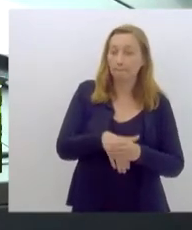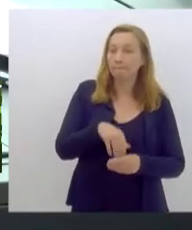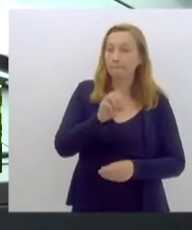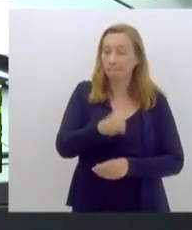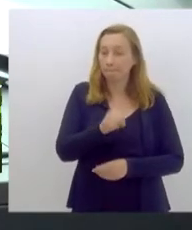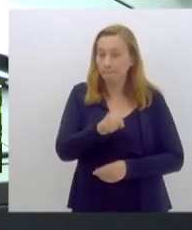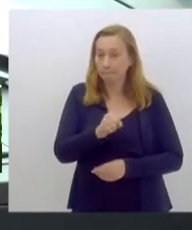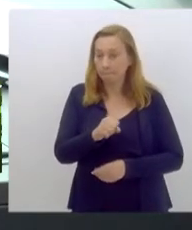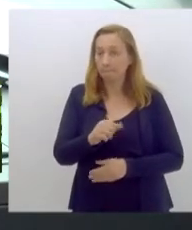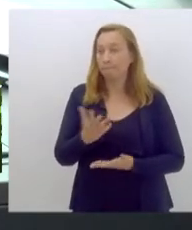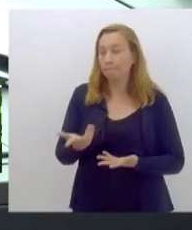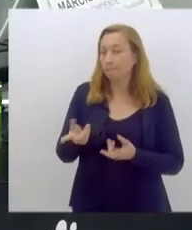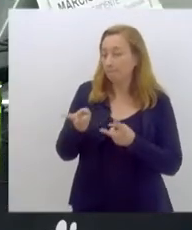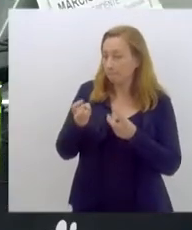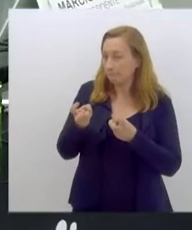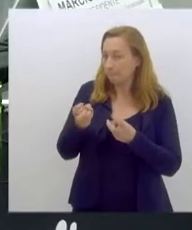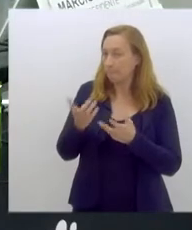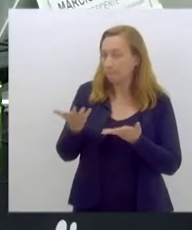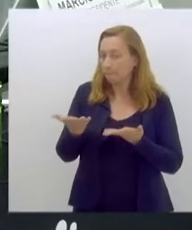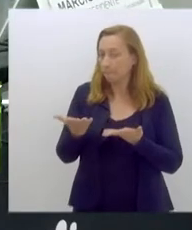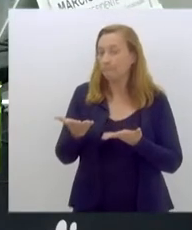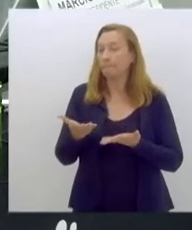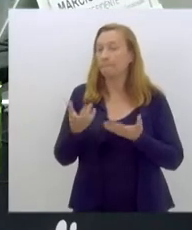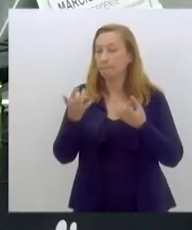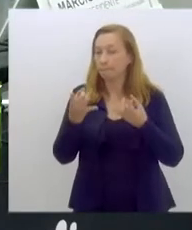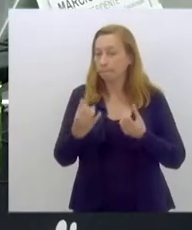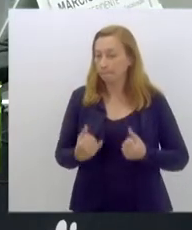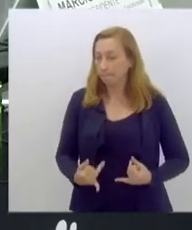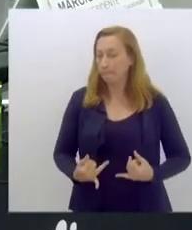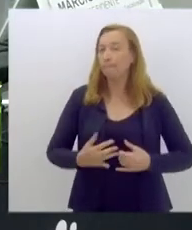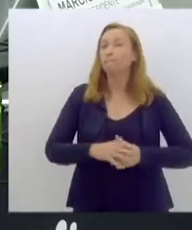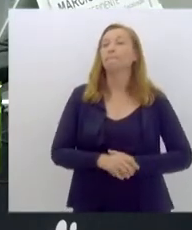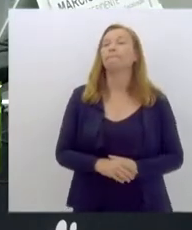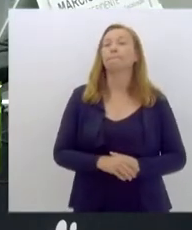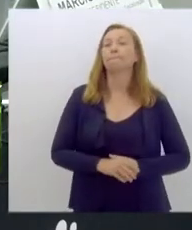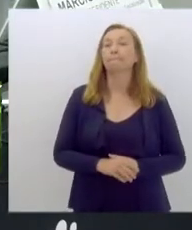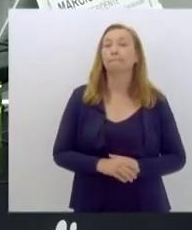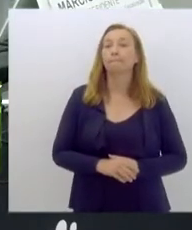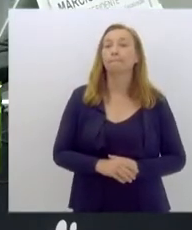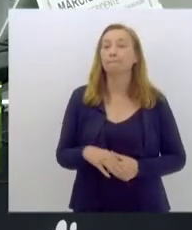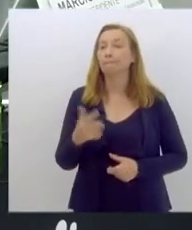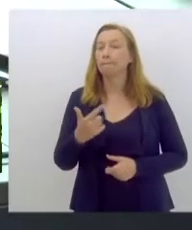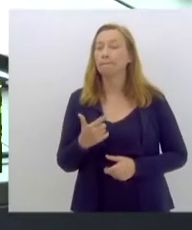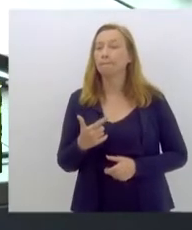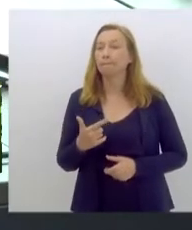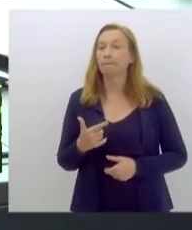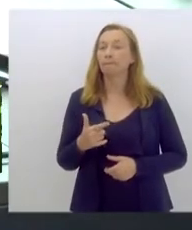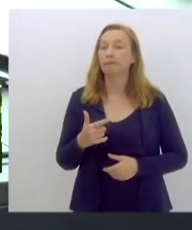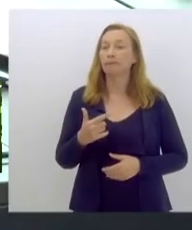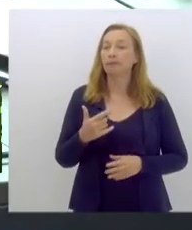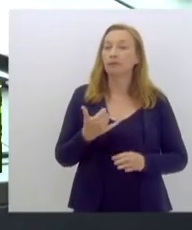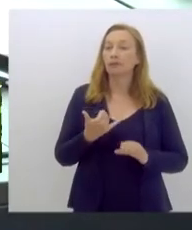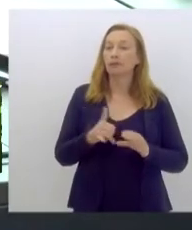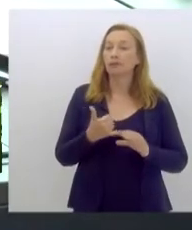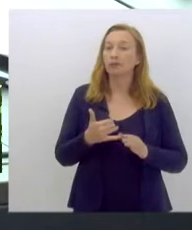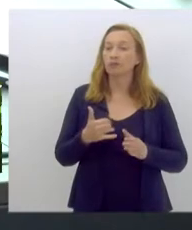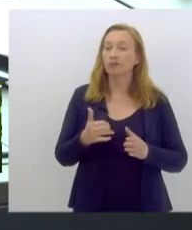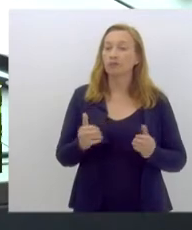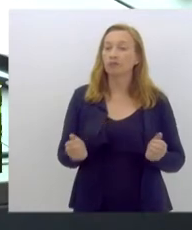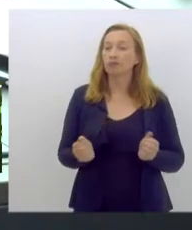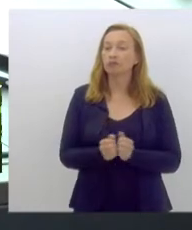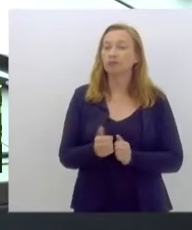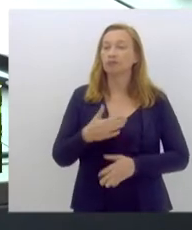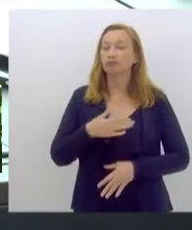com aquela observação que acabei de citar. Como eu não tenho aqui o zap comigo, como